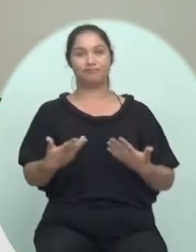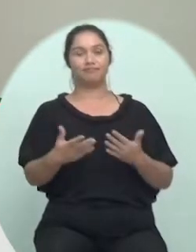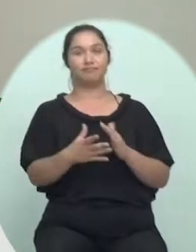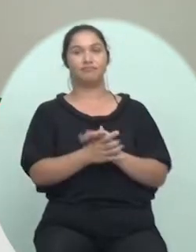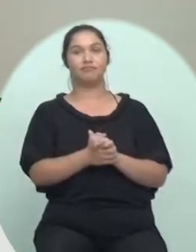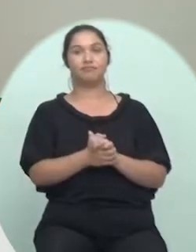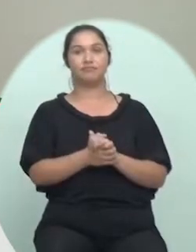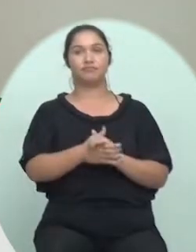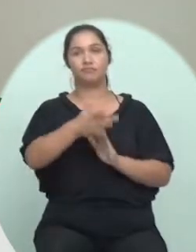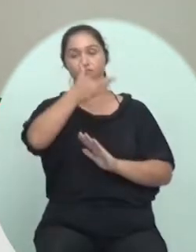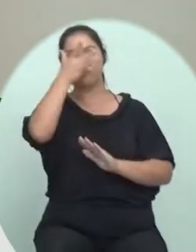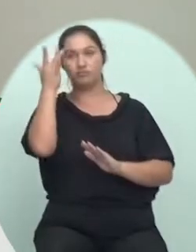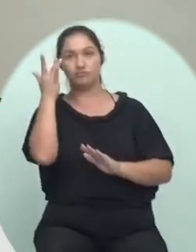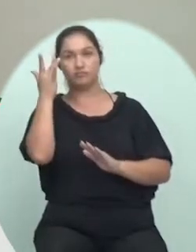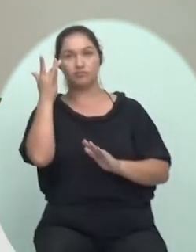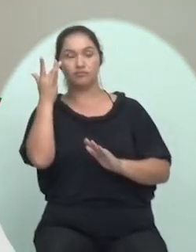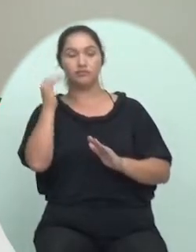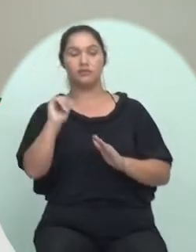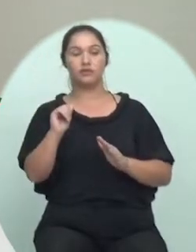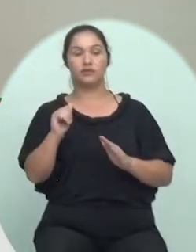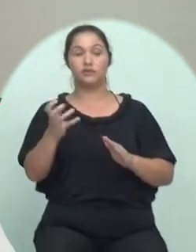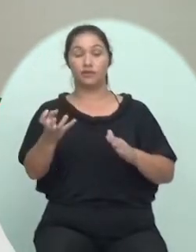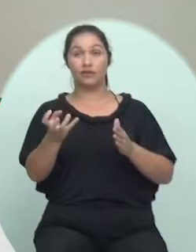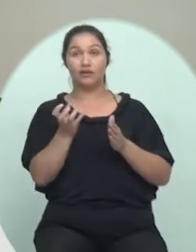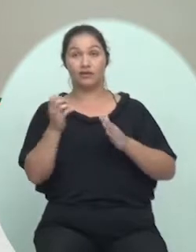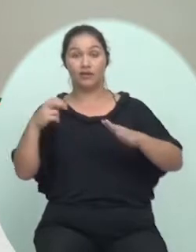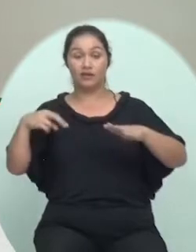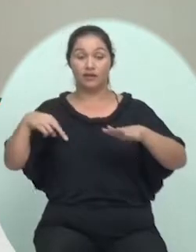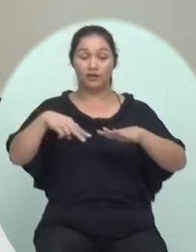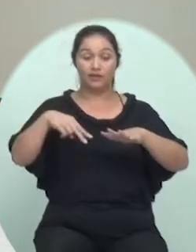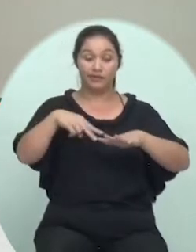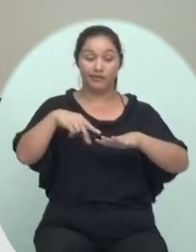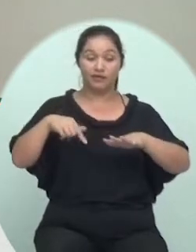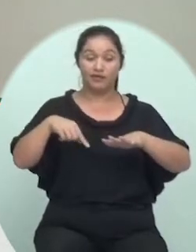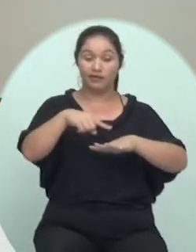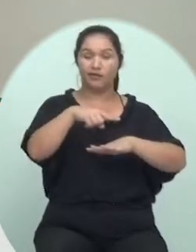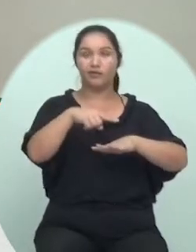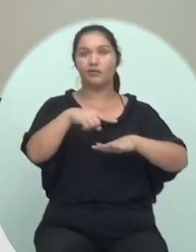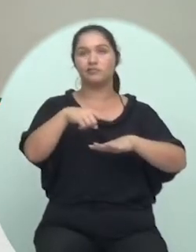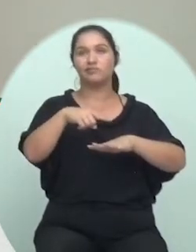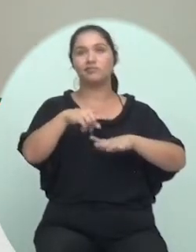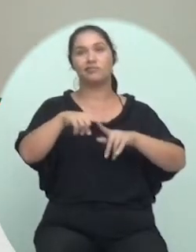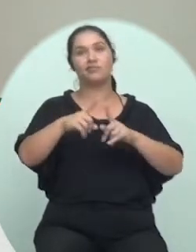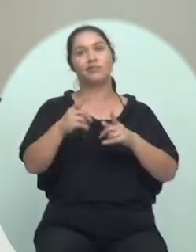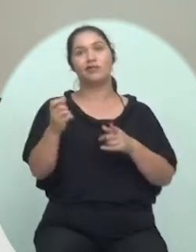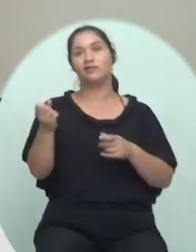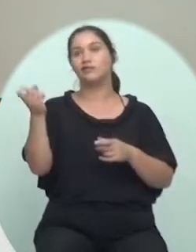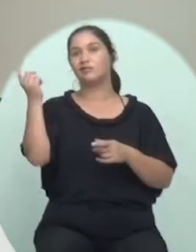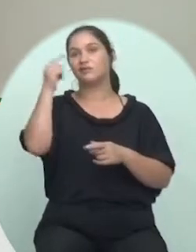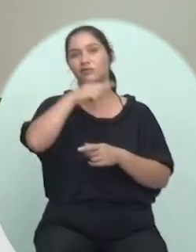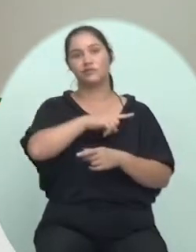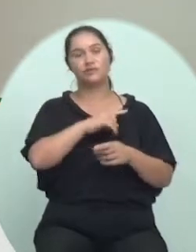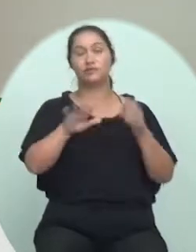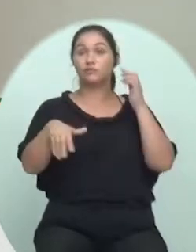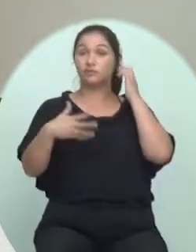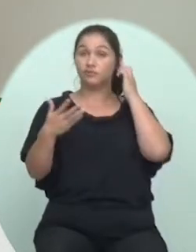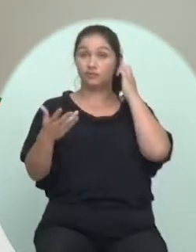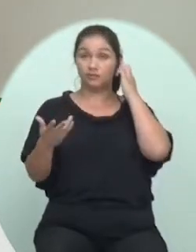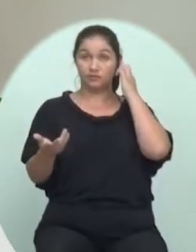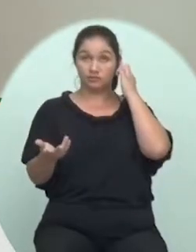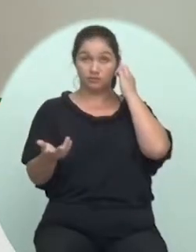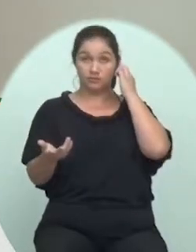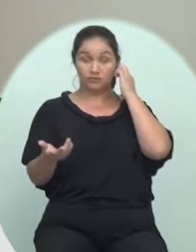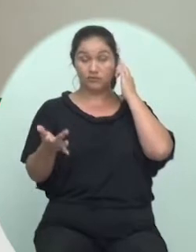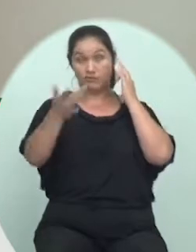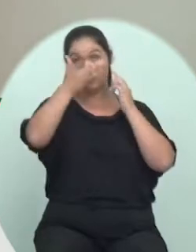principalmente os fiéis que chegam na igreja, uma rua estreita, não tem estacionamento. Então, infelizmente, com isso, a